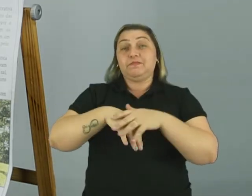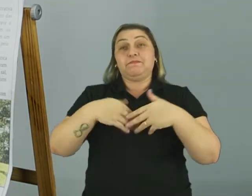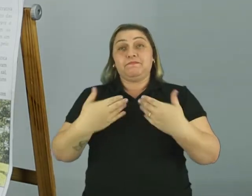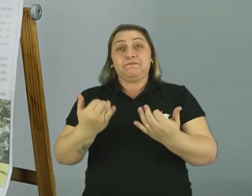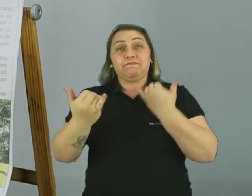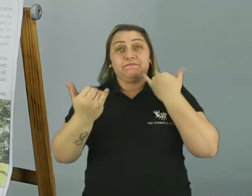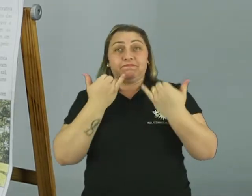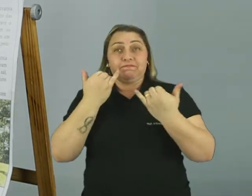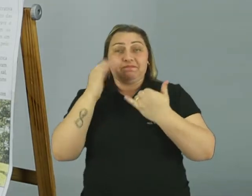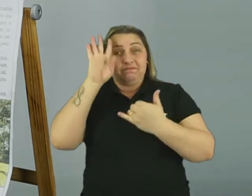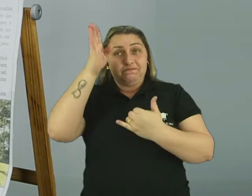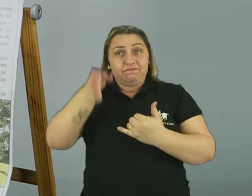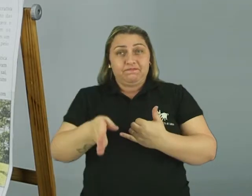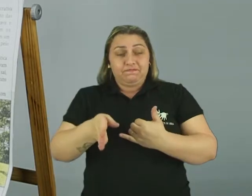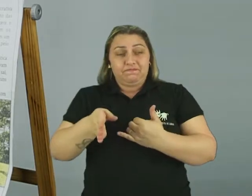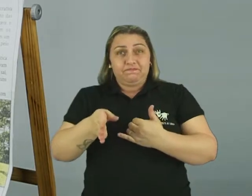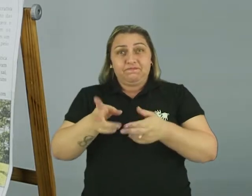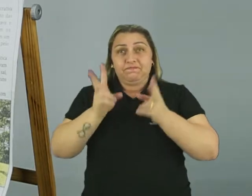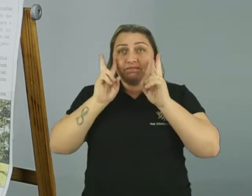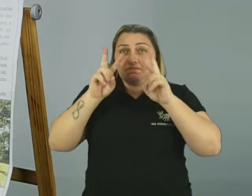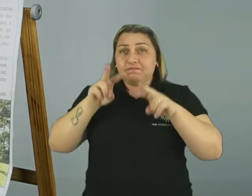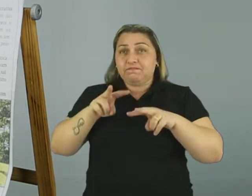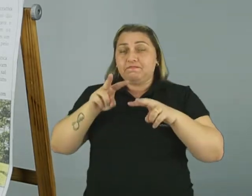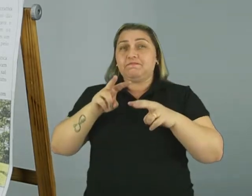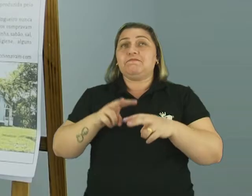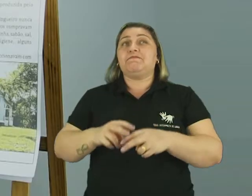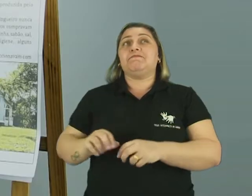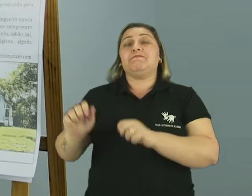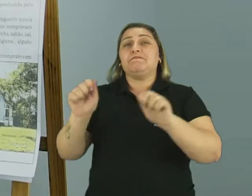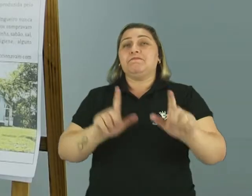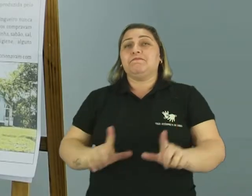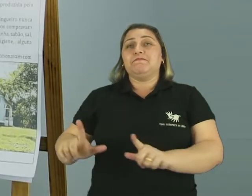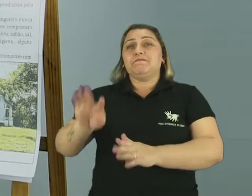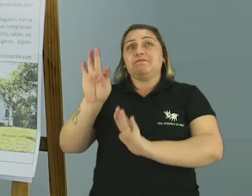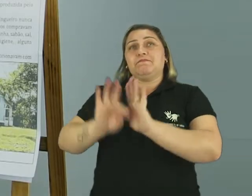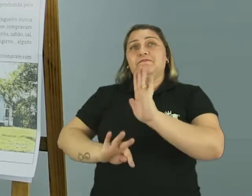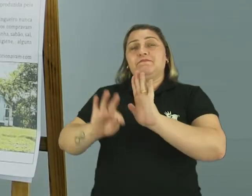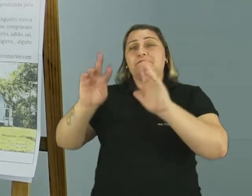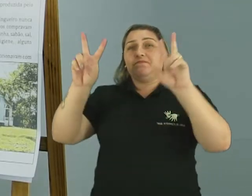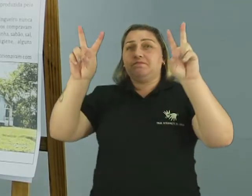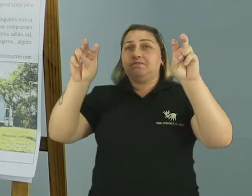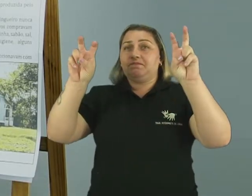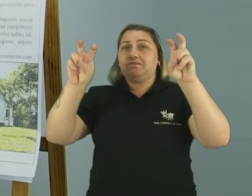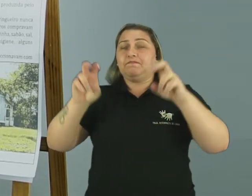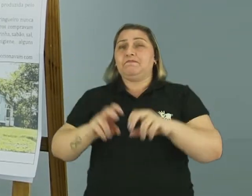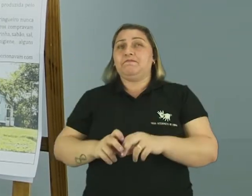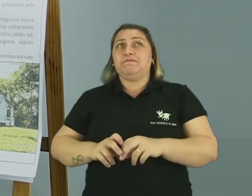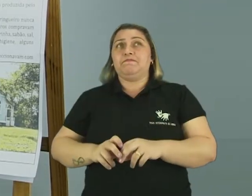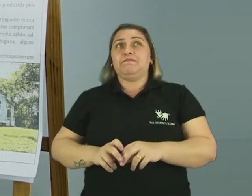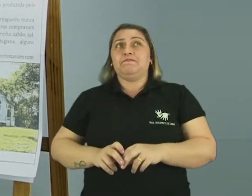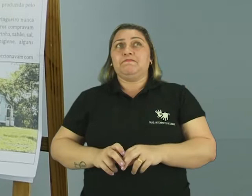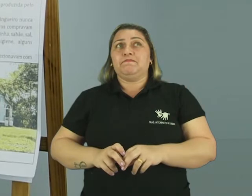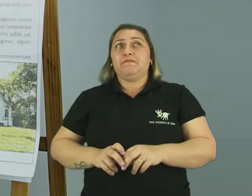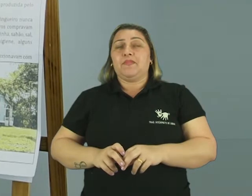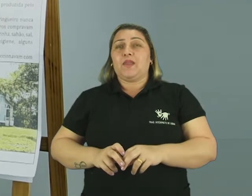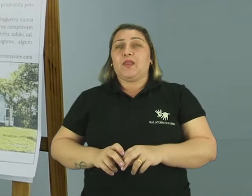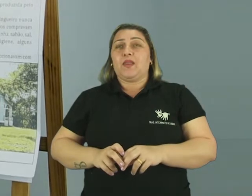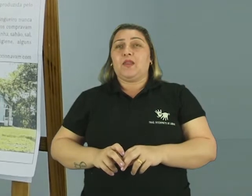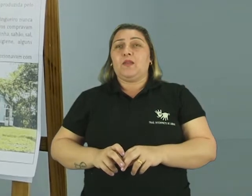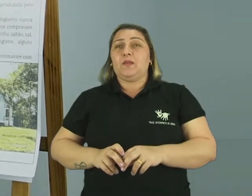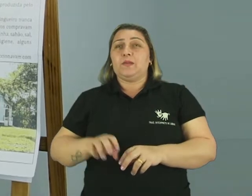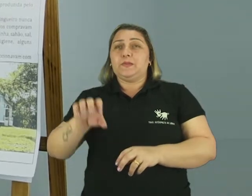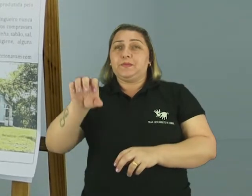As informações principais. Observe aqui comigo. Ó. O nosso texto tem um título, O